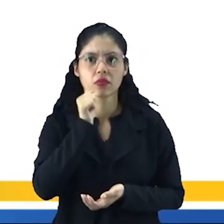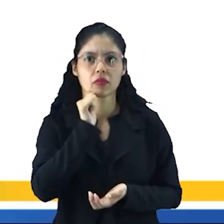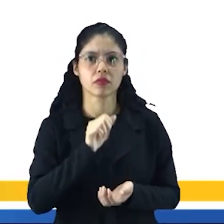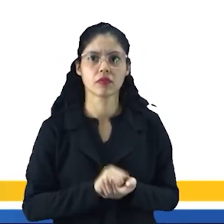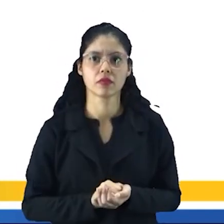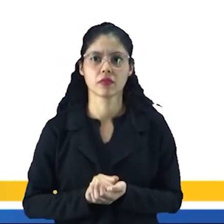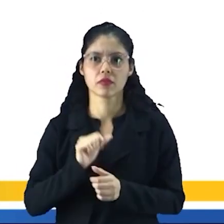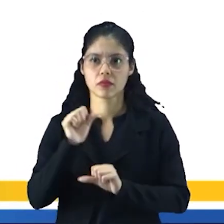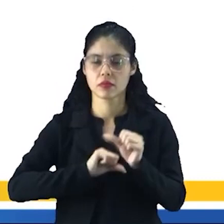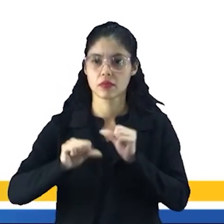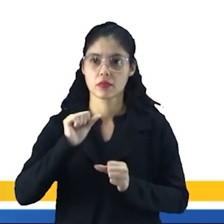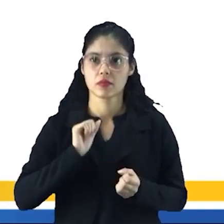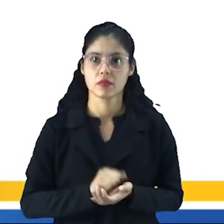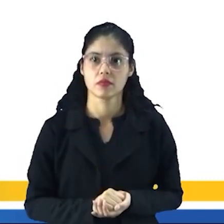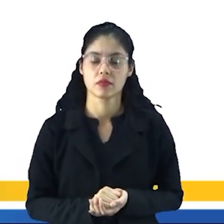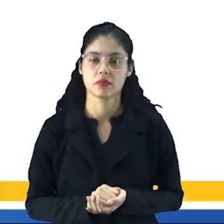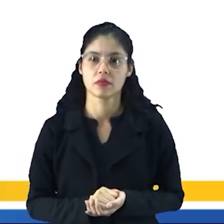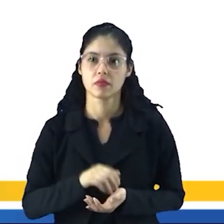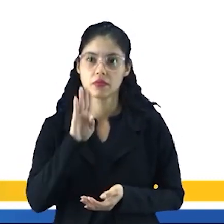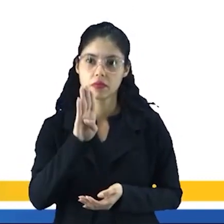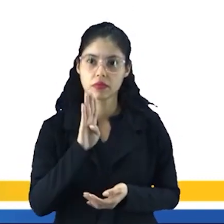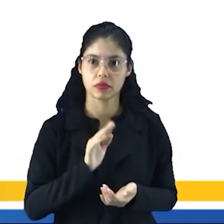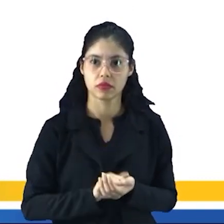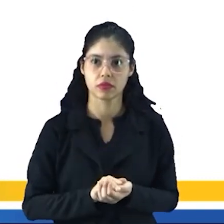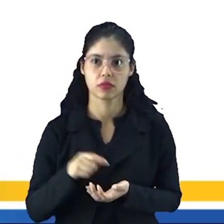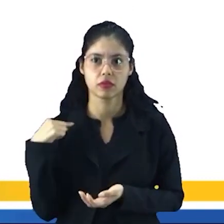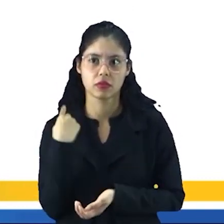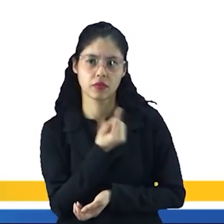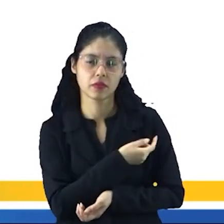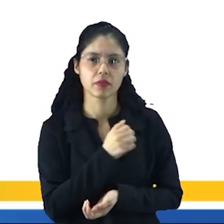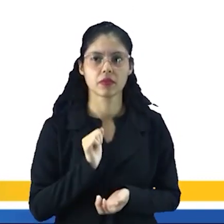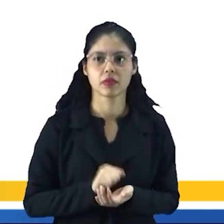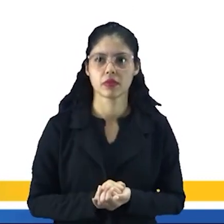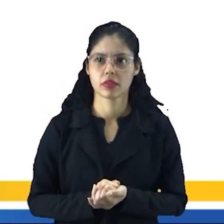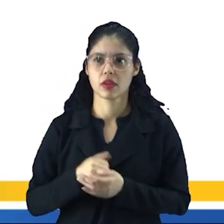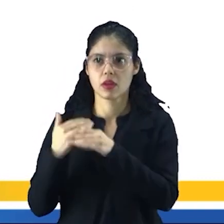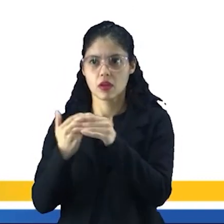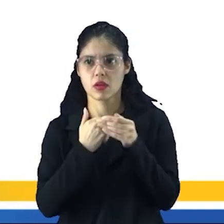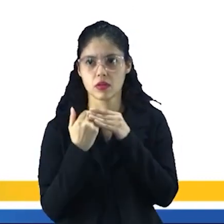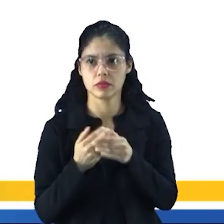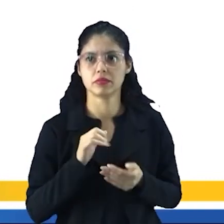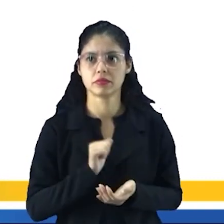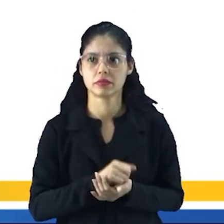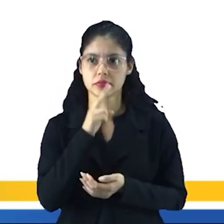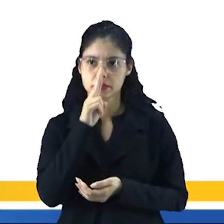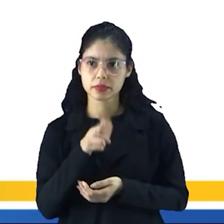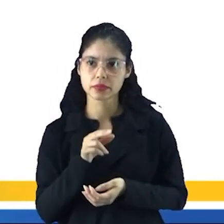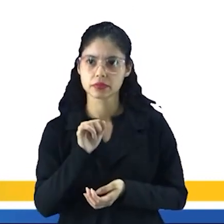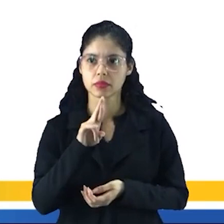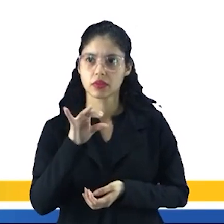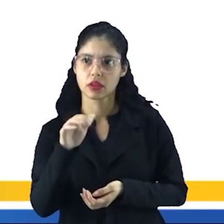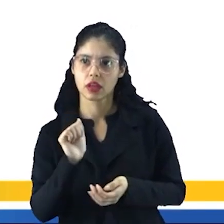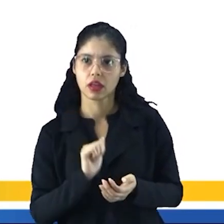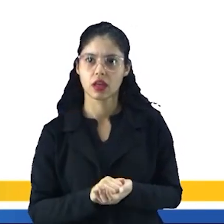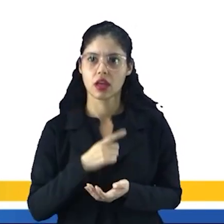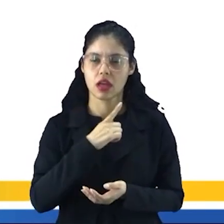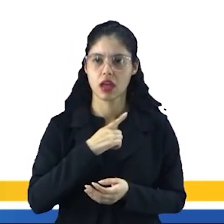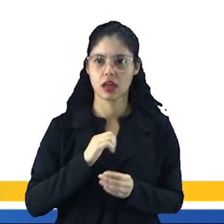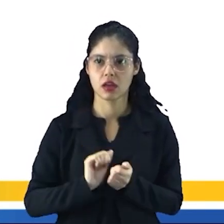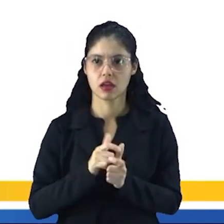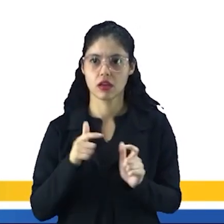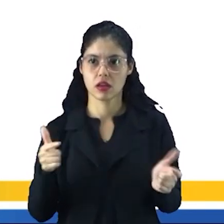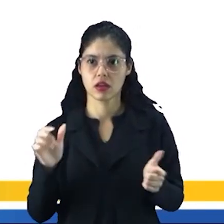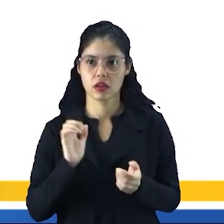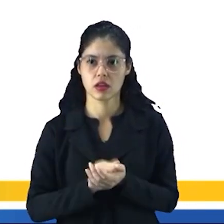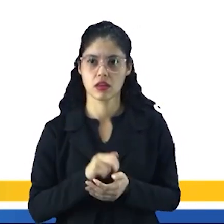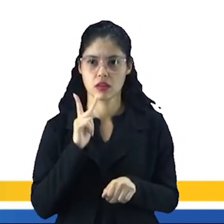mulheres rotas alteradas. A letra B, que vai falar que somos severinos, iguais em tudo e na sina, de